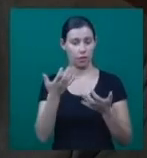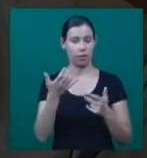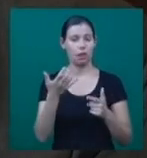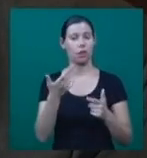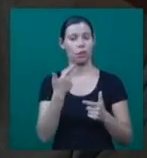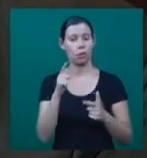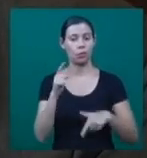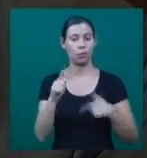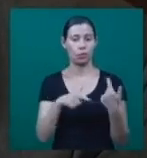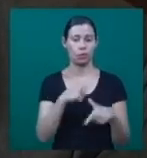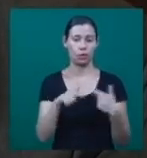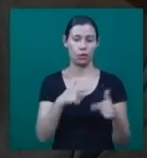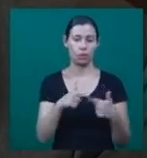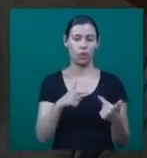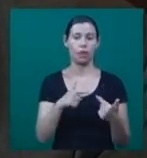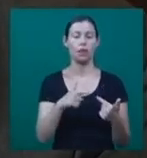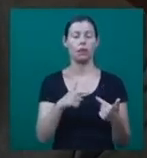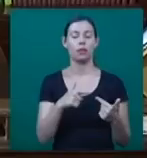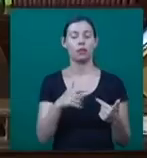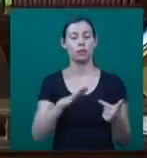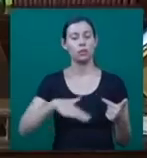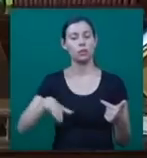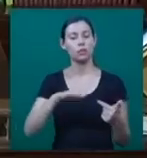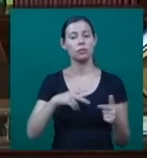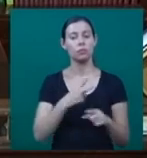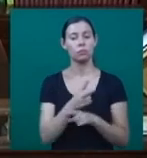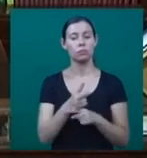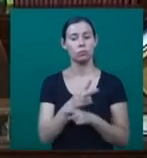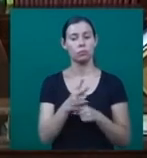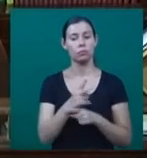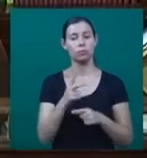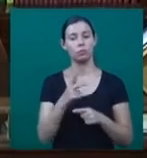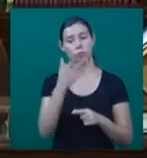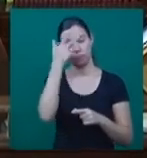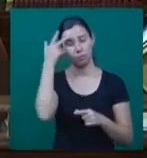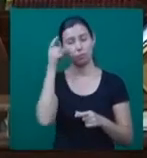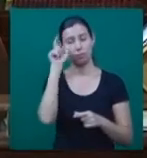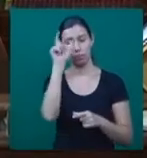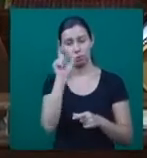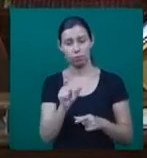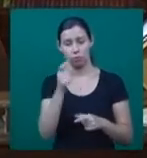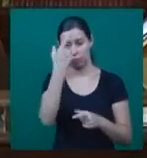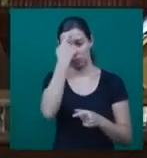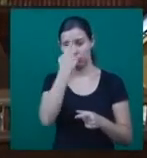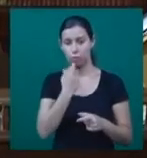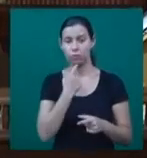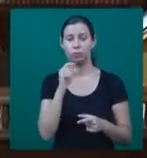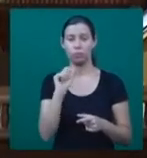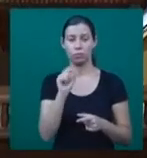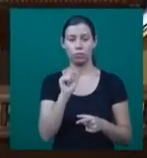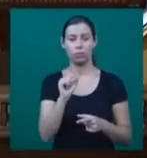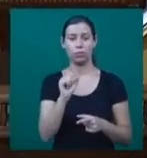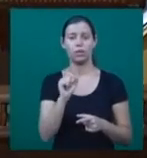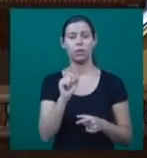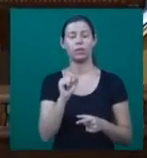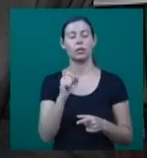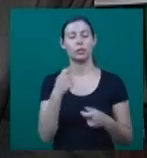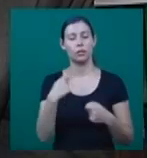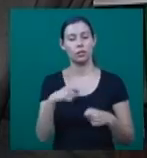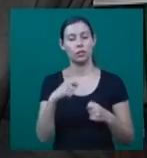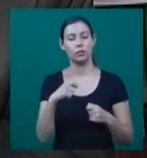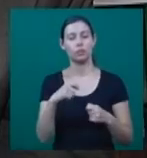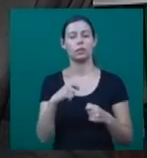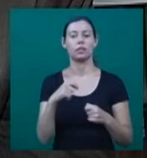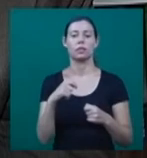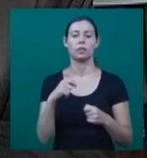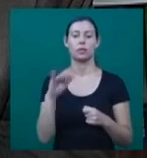está em busca de um novo perfil de profissional, que tenha bagagem de estudo e que saiba aplicar o conhecimento na prática. O que